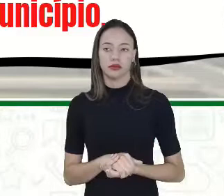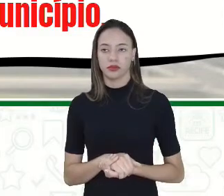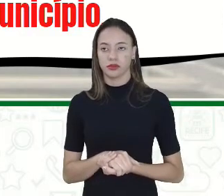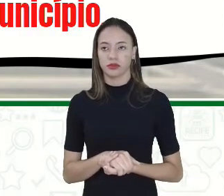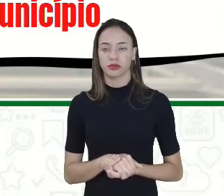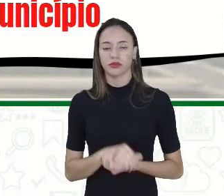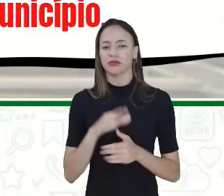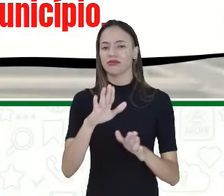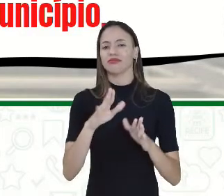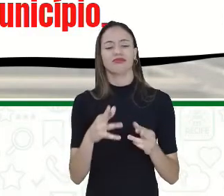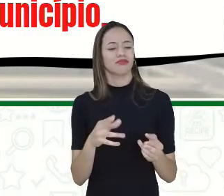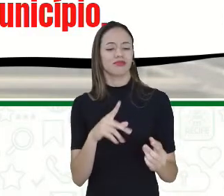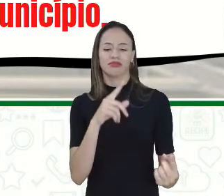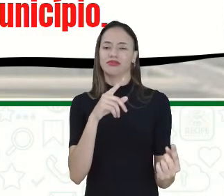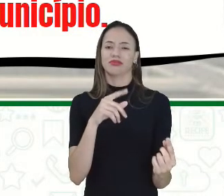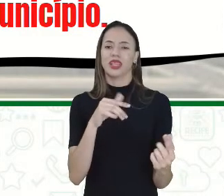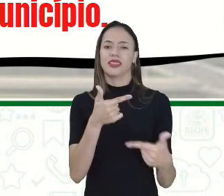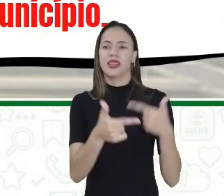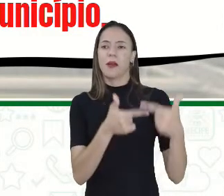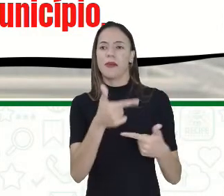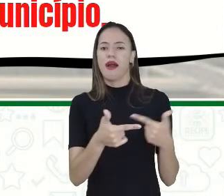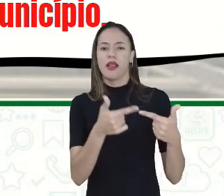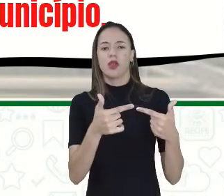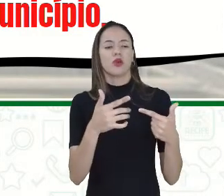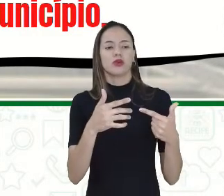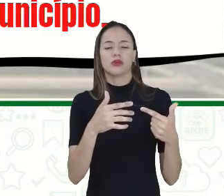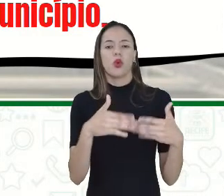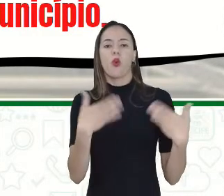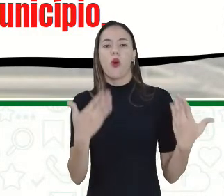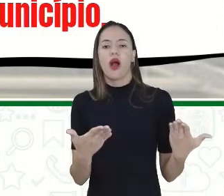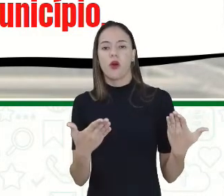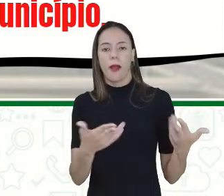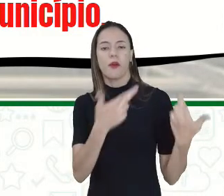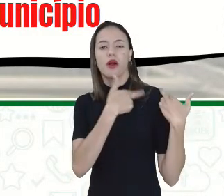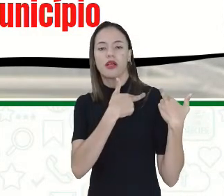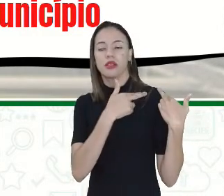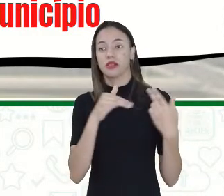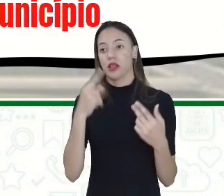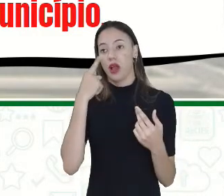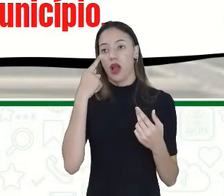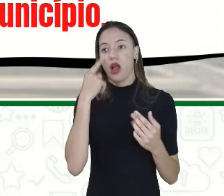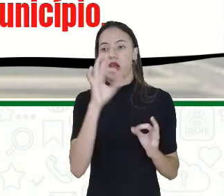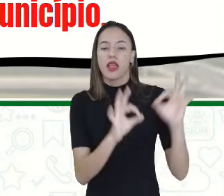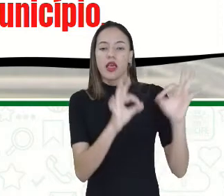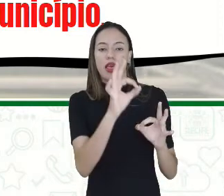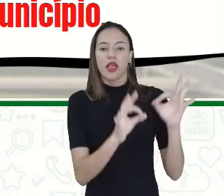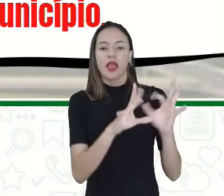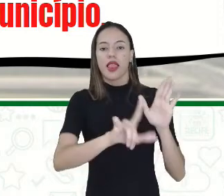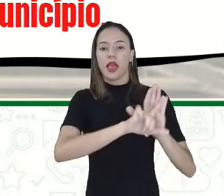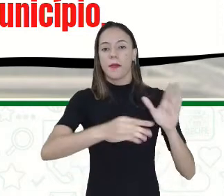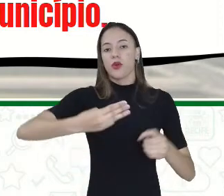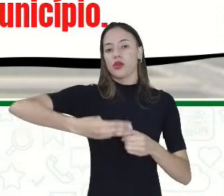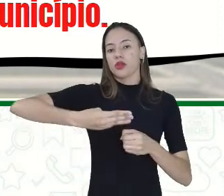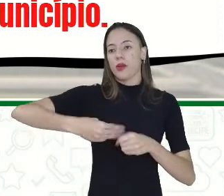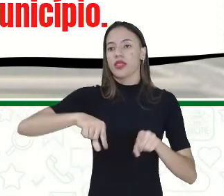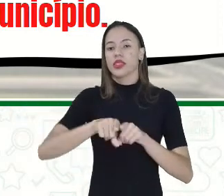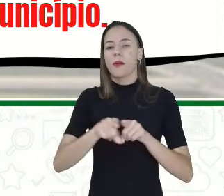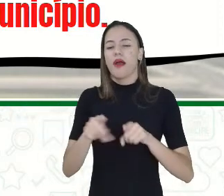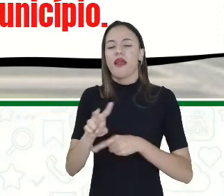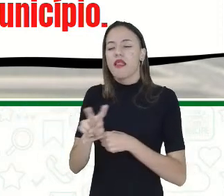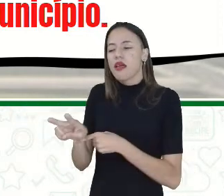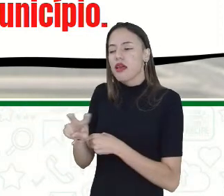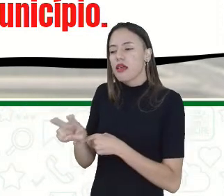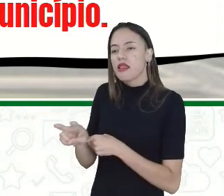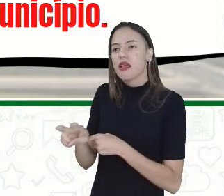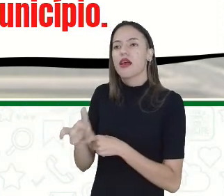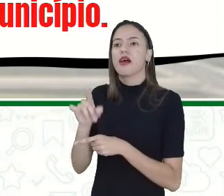Quais são as funções, né? No caso do vereador, elaborar as leis municipais, fiscalizar a atuação do prefeito. Então, são os vereadores